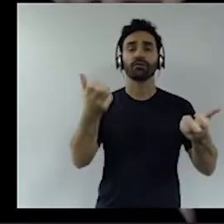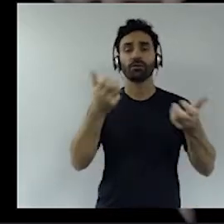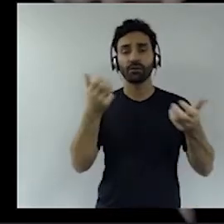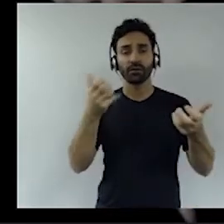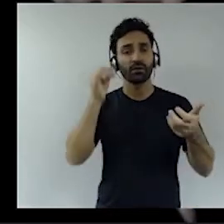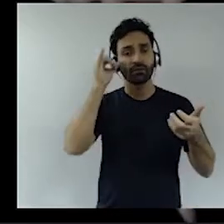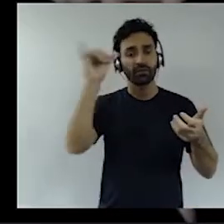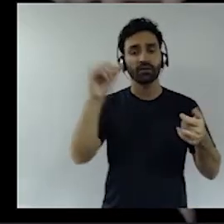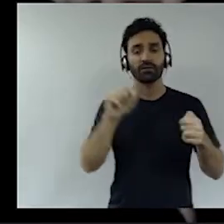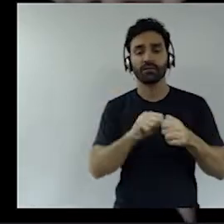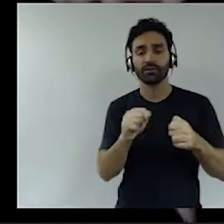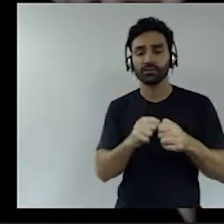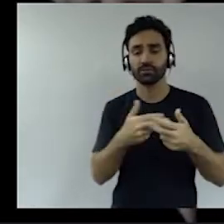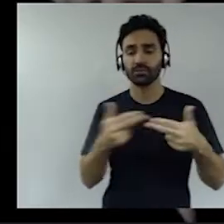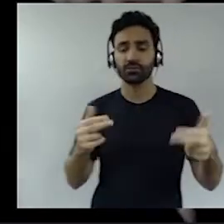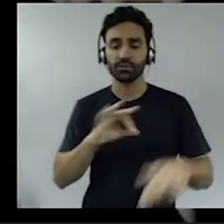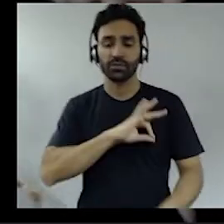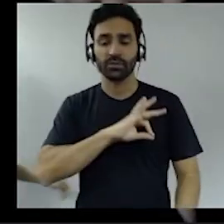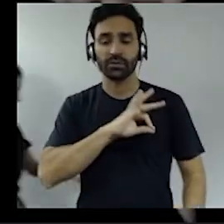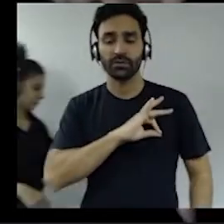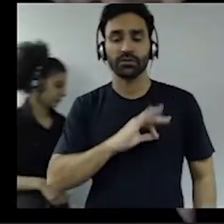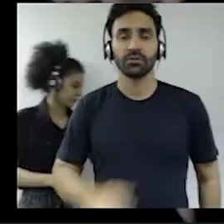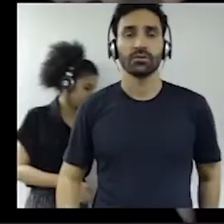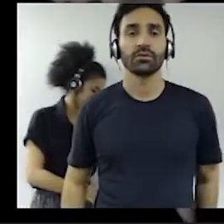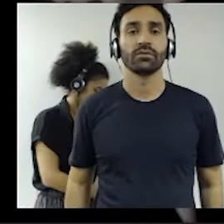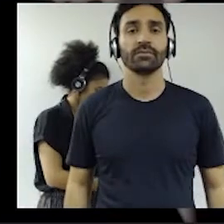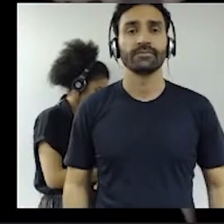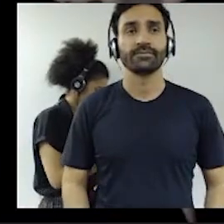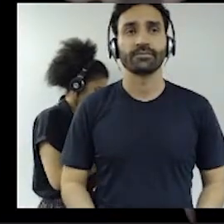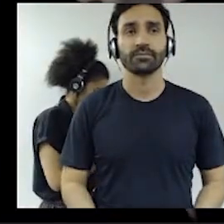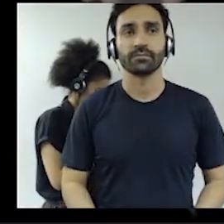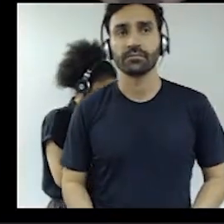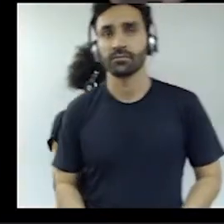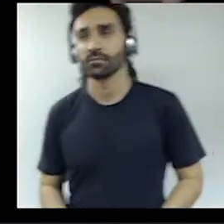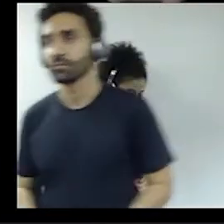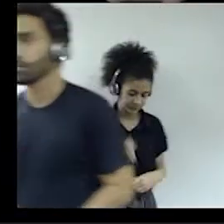realize operações policiais em comunidades do Rio de Janeiro durante a pandemia.